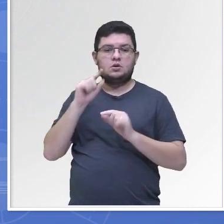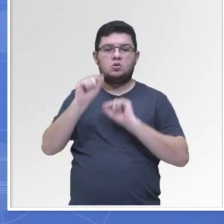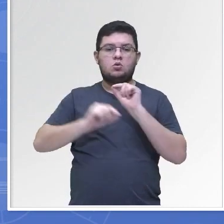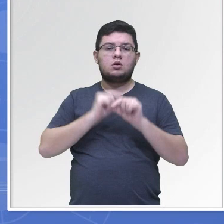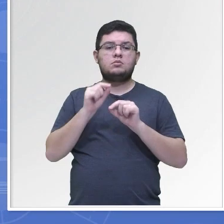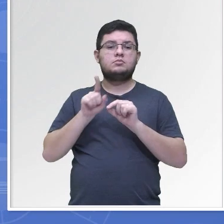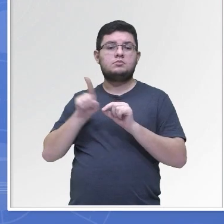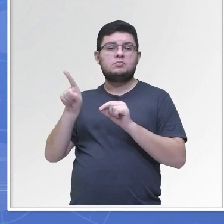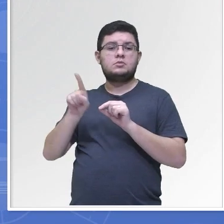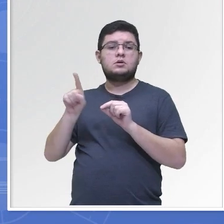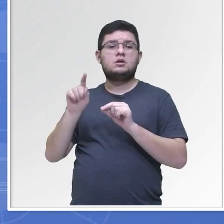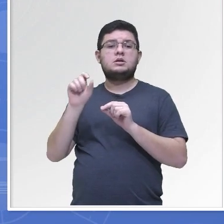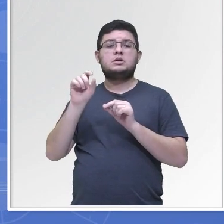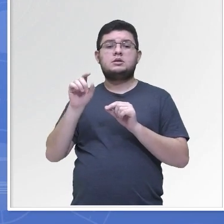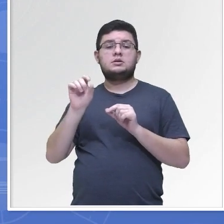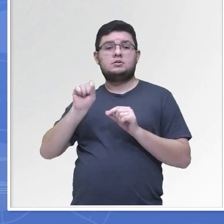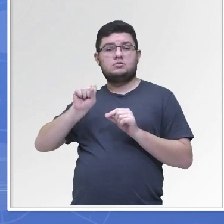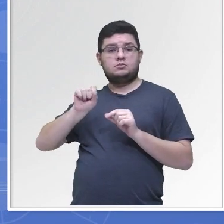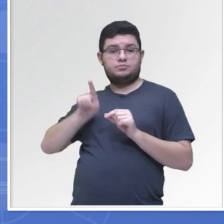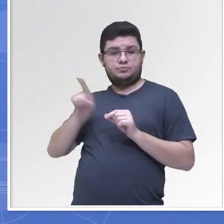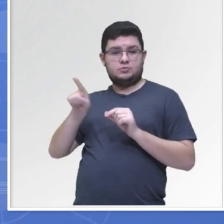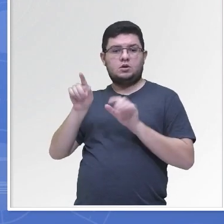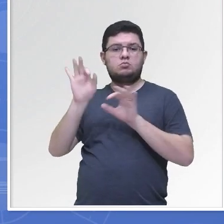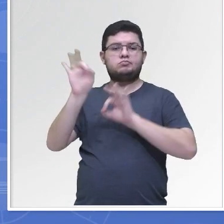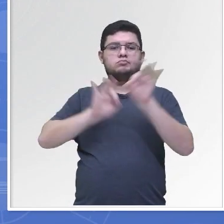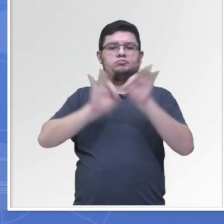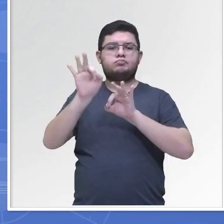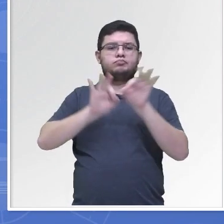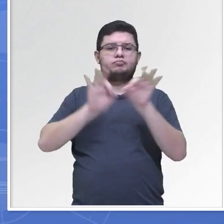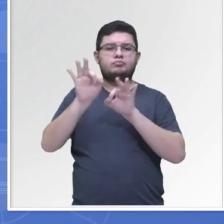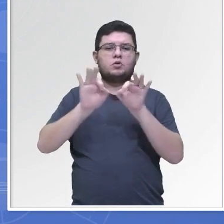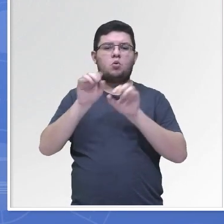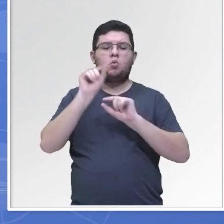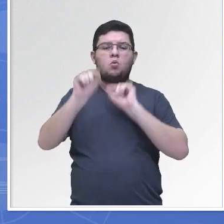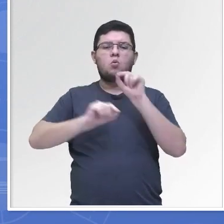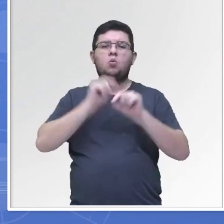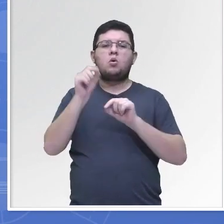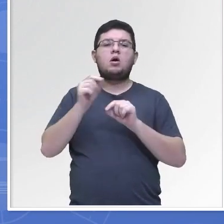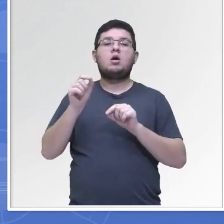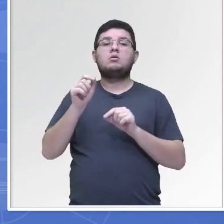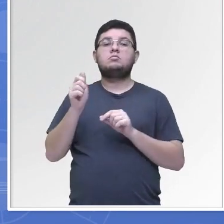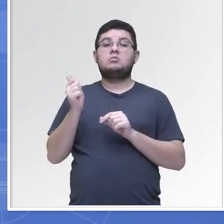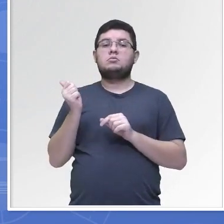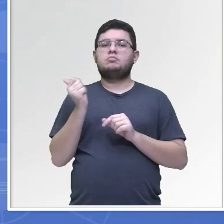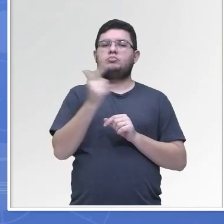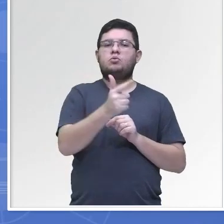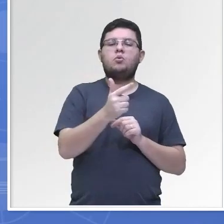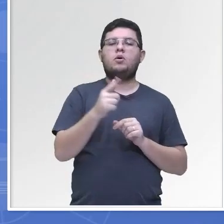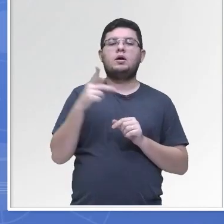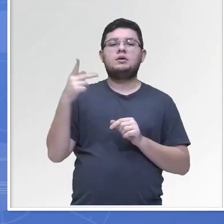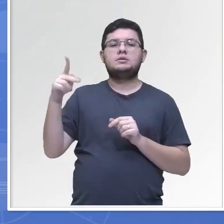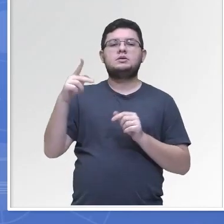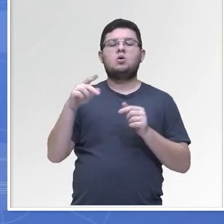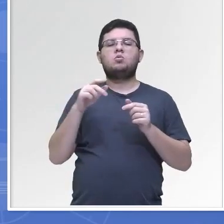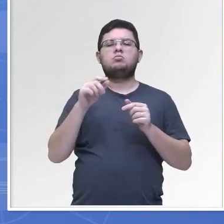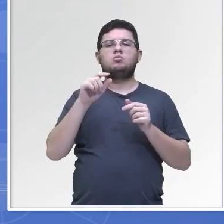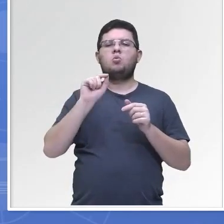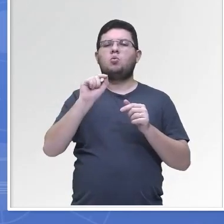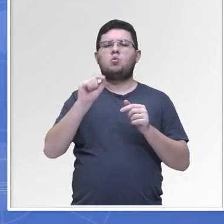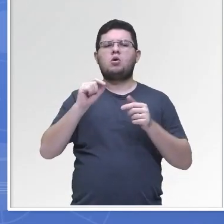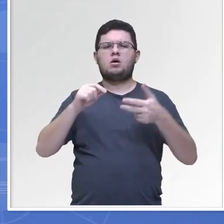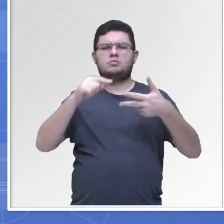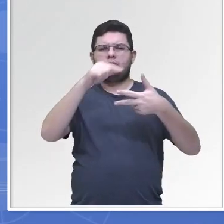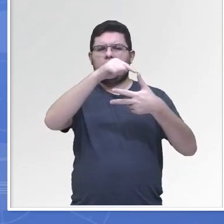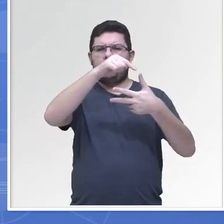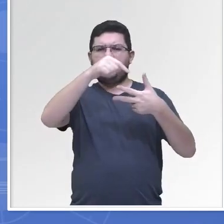dele, em detrimento de outros poderes legislativo e judiciário. Meus alunos aqui do Aula em Casa do 3º ano já perceberam que tem alguma coisa aí